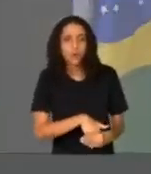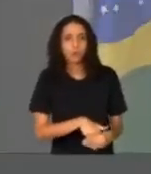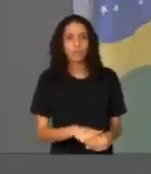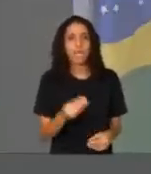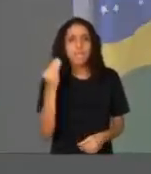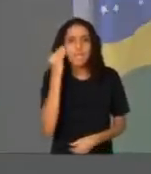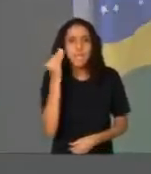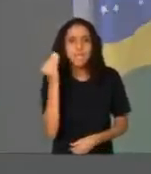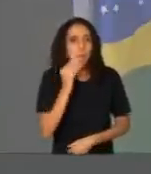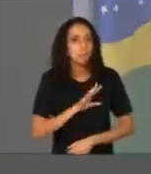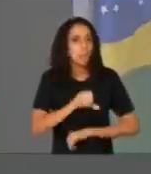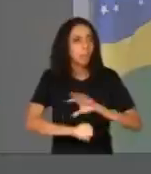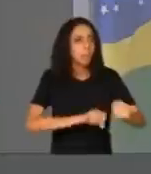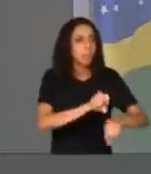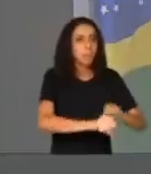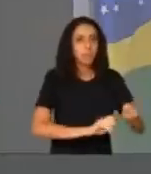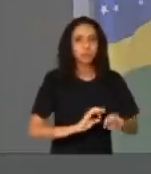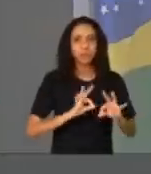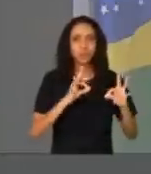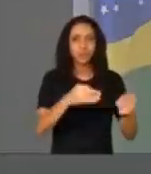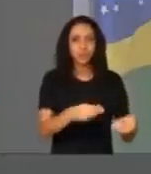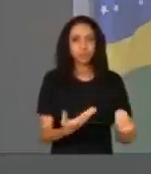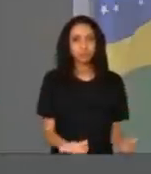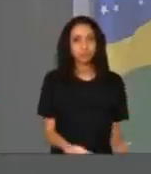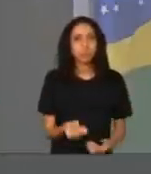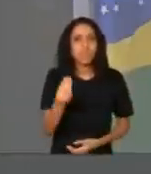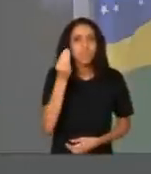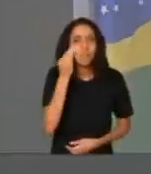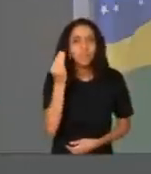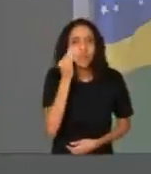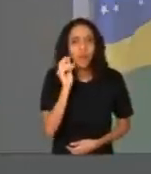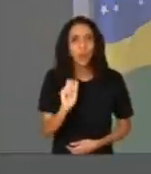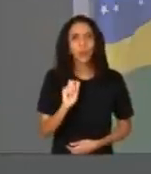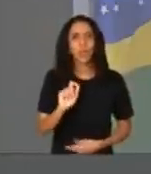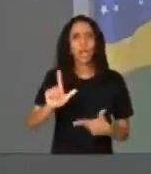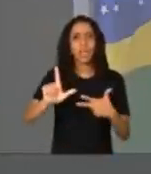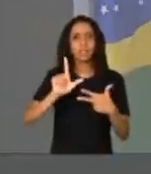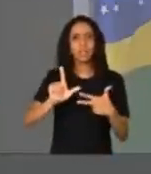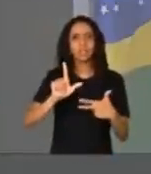o Congresso Nacional e submeter o poder legislativo ao poder executivo. Obrigado, presidente.